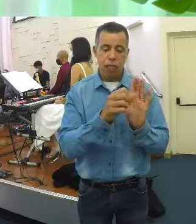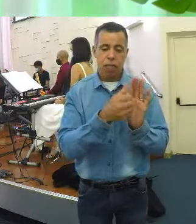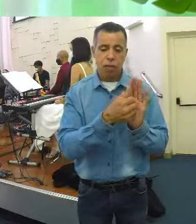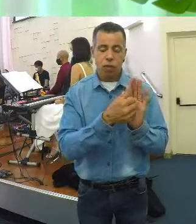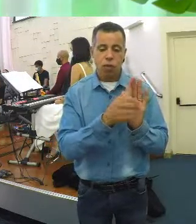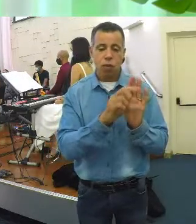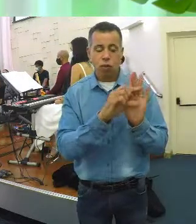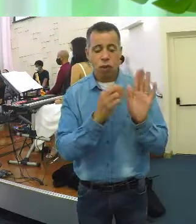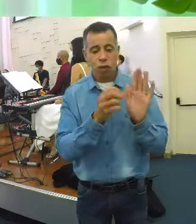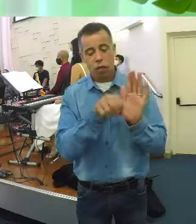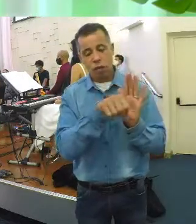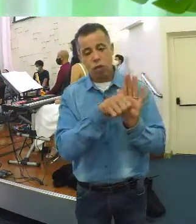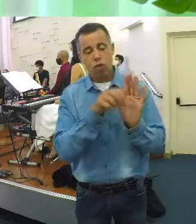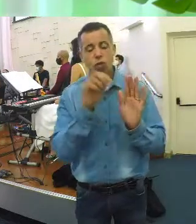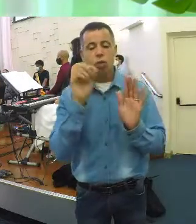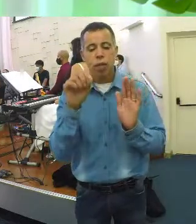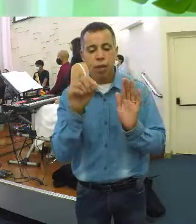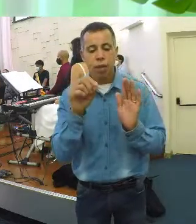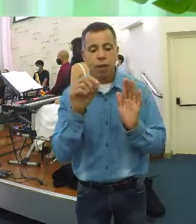A sua